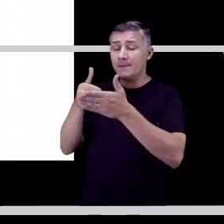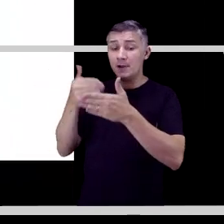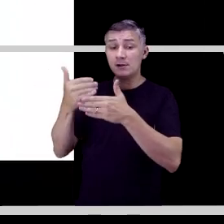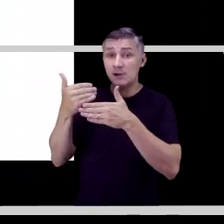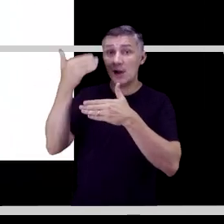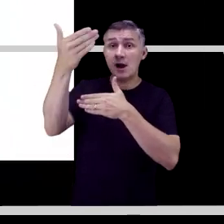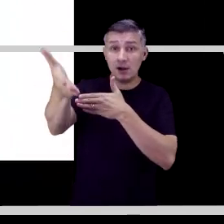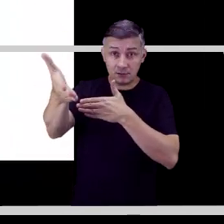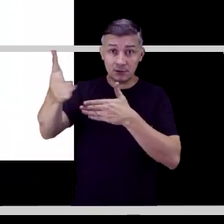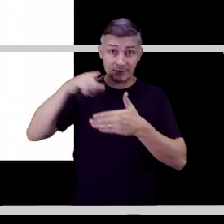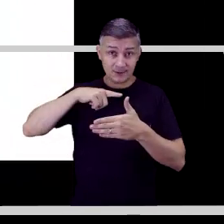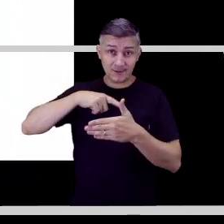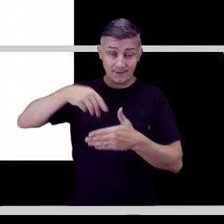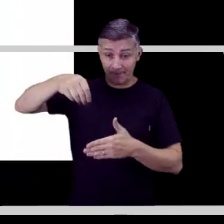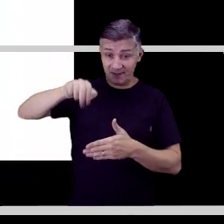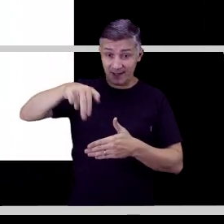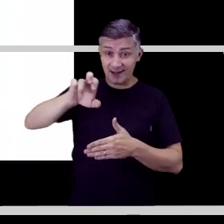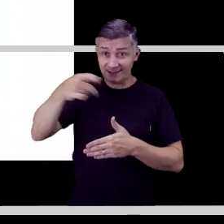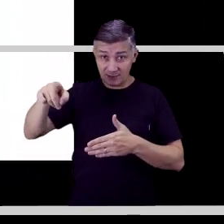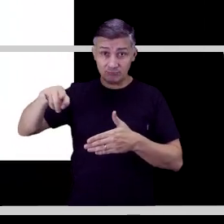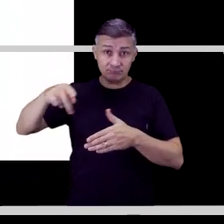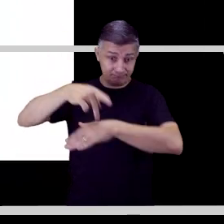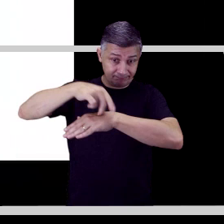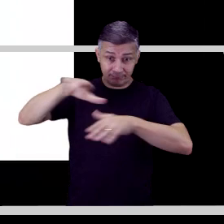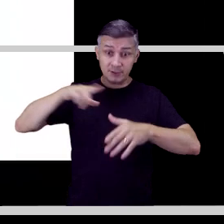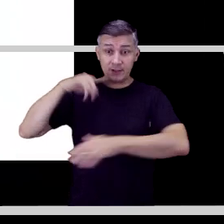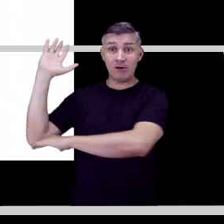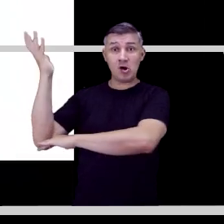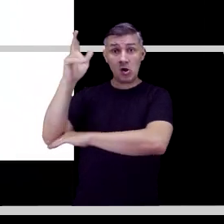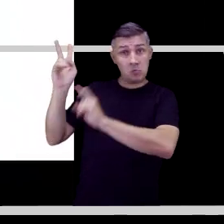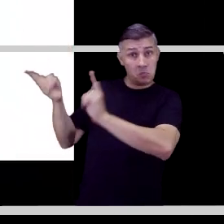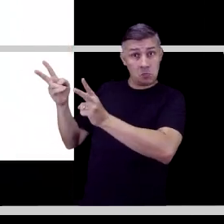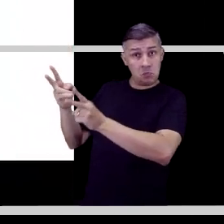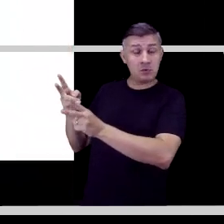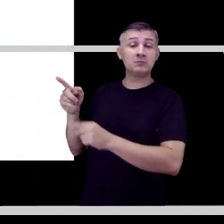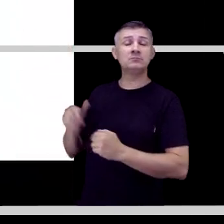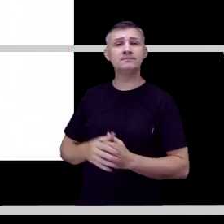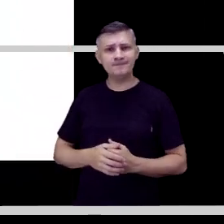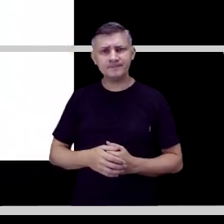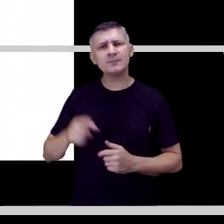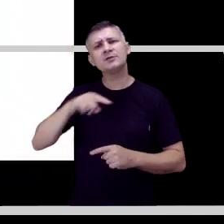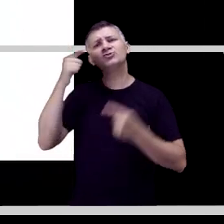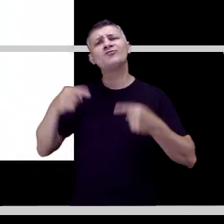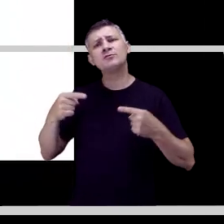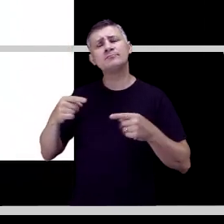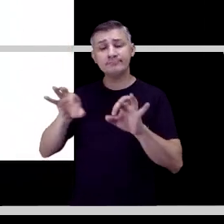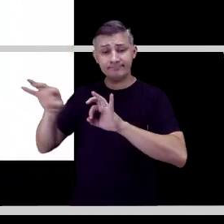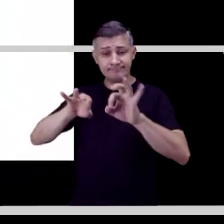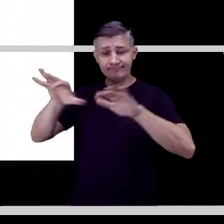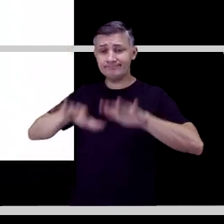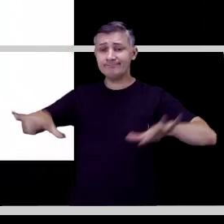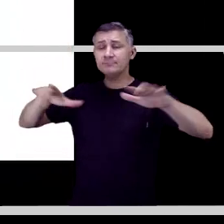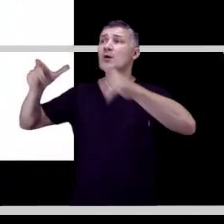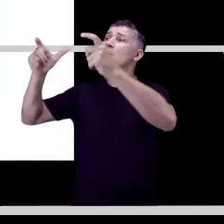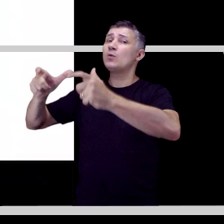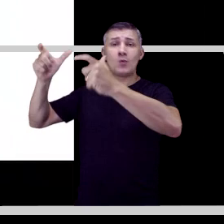é esse aterro, um aterro numa área limítrofe de Inhotim, uma área que faz limite com a mineração, um aterro de cerca de 10 metros de altura, com